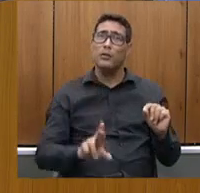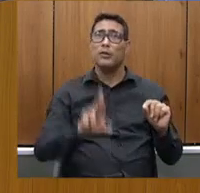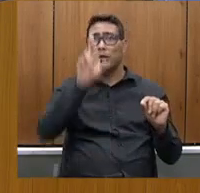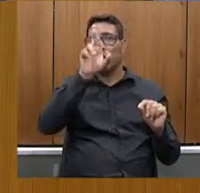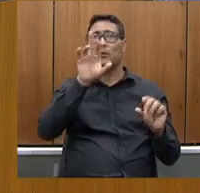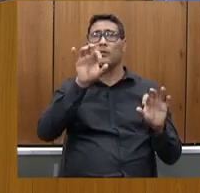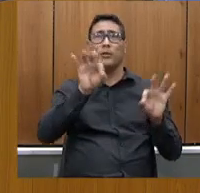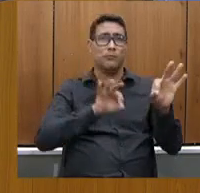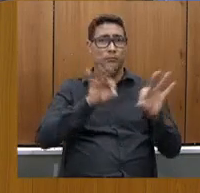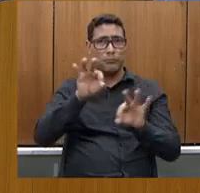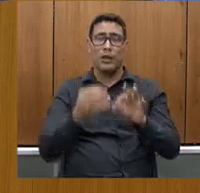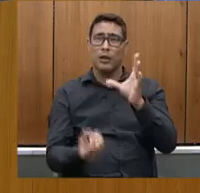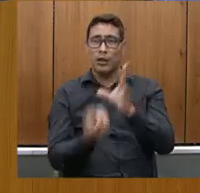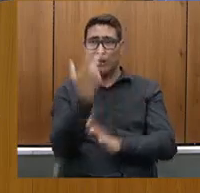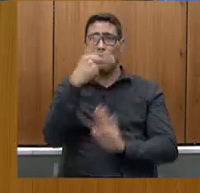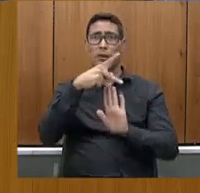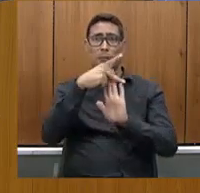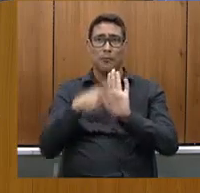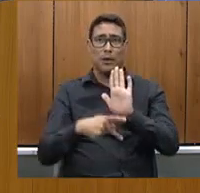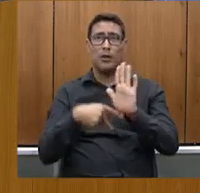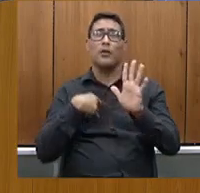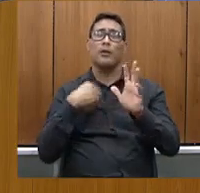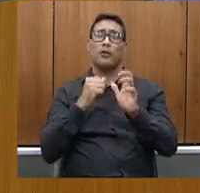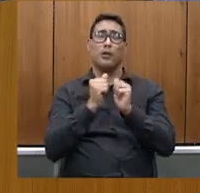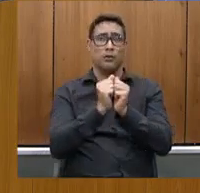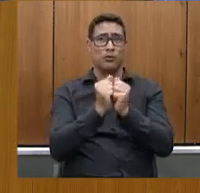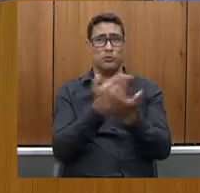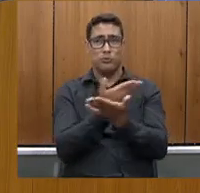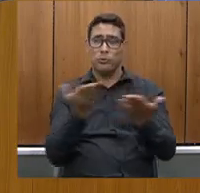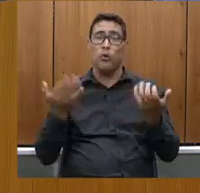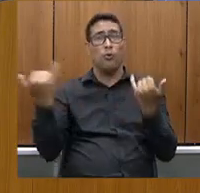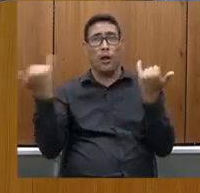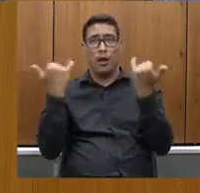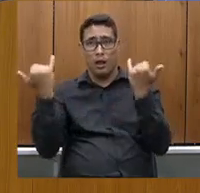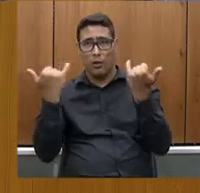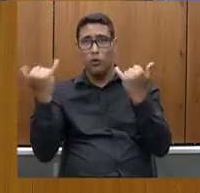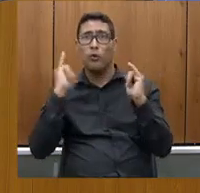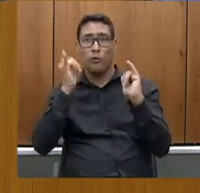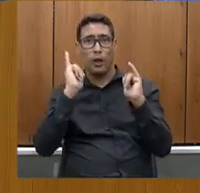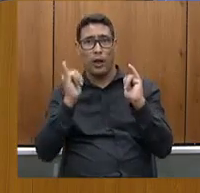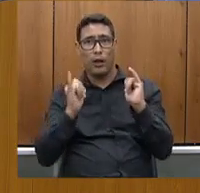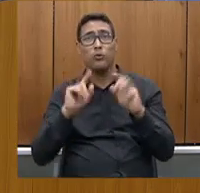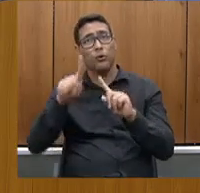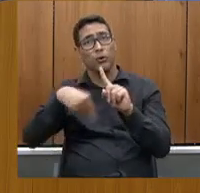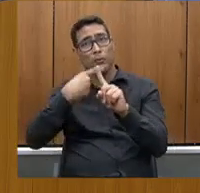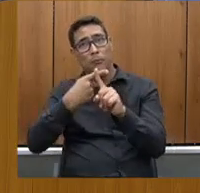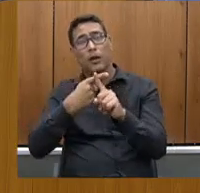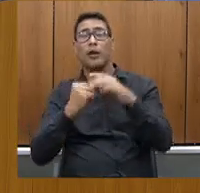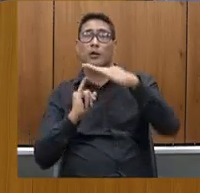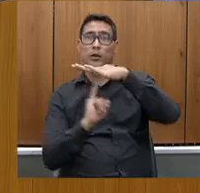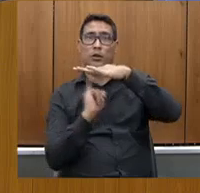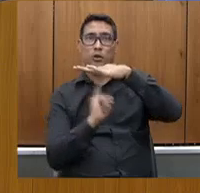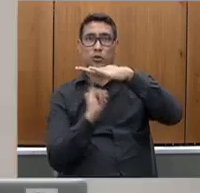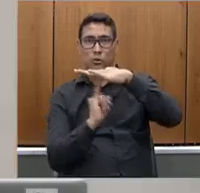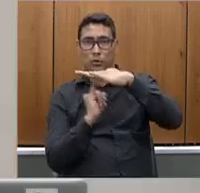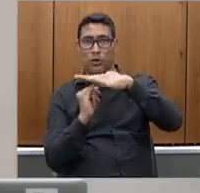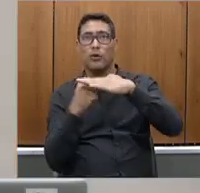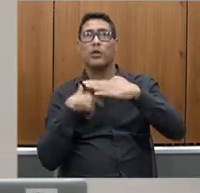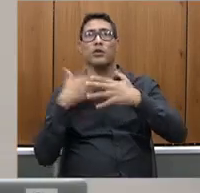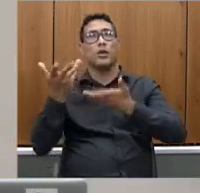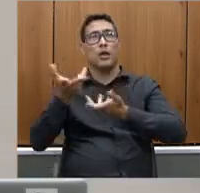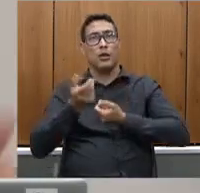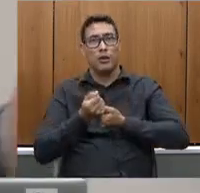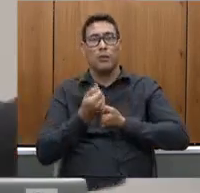o relator e a instituição que aqui nós recebemos o Coronel